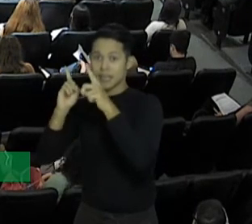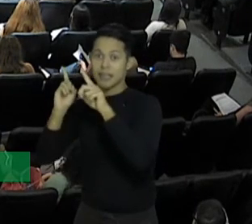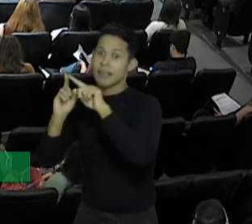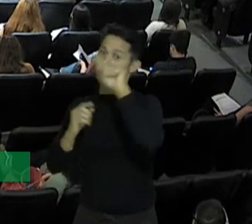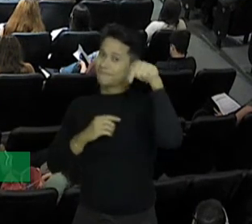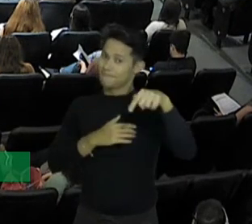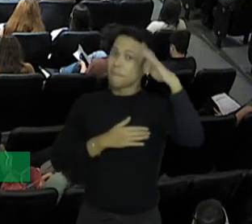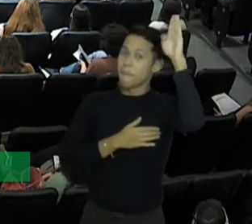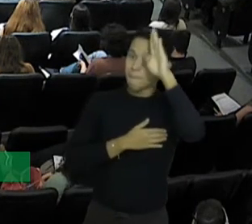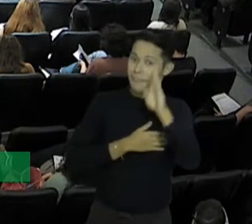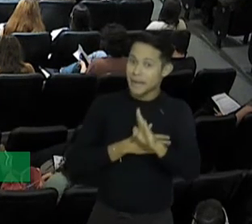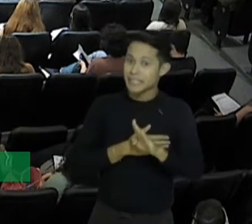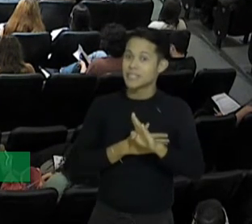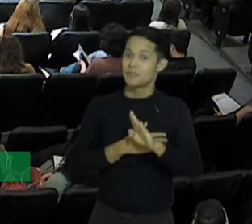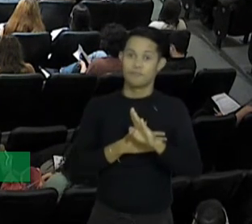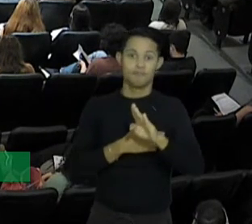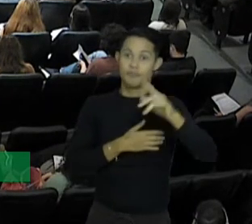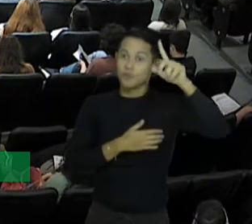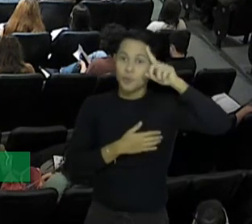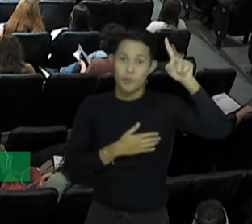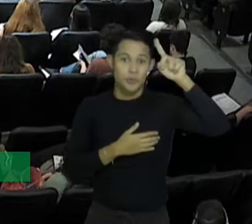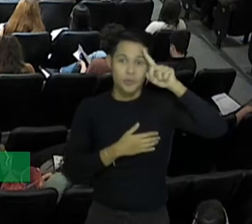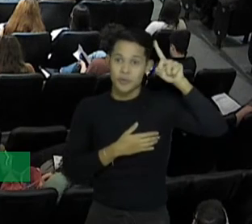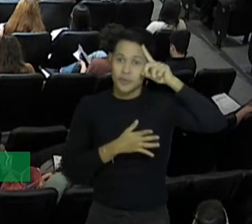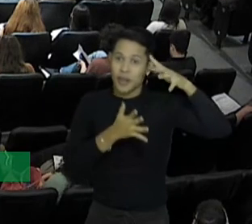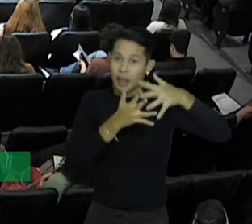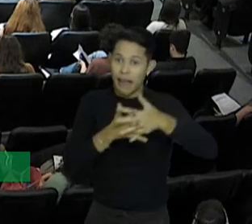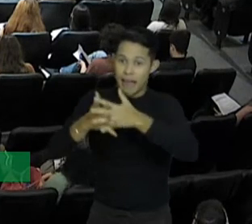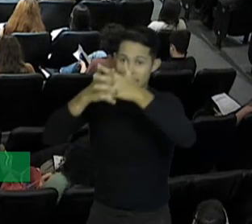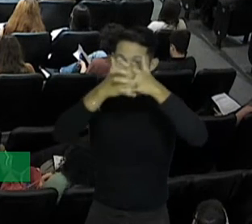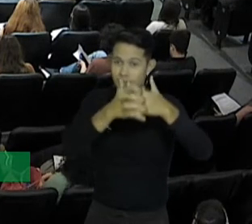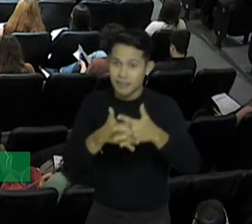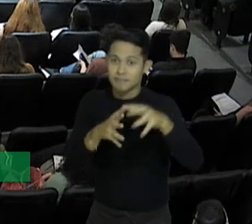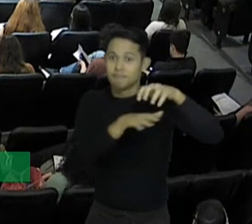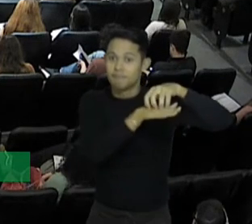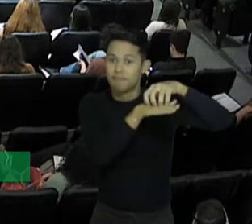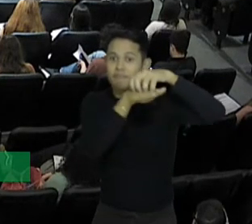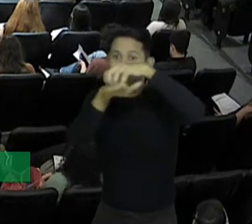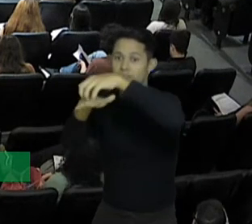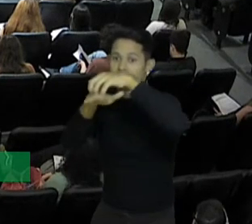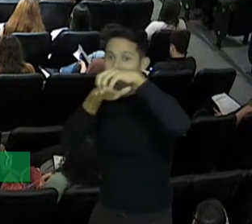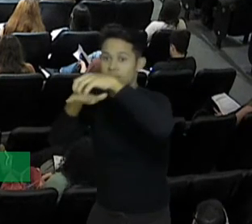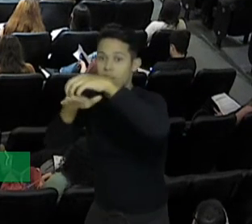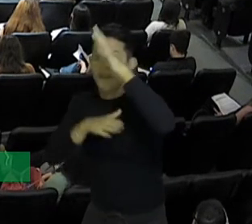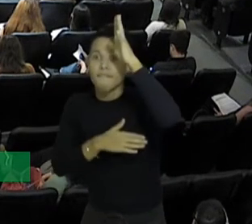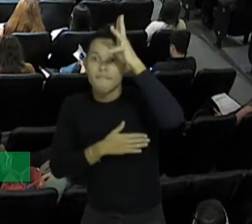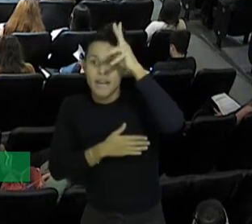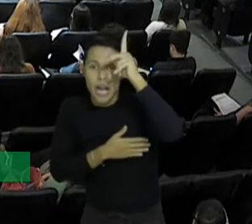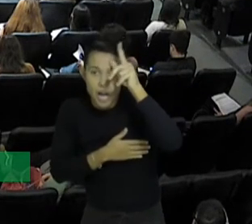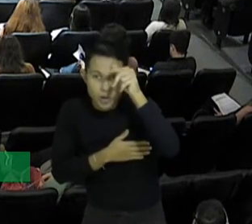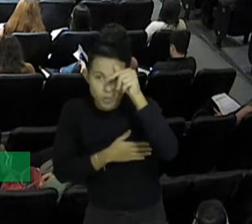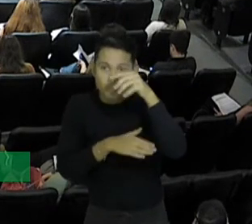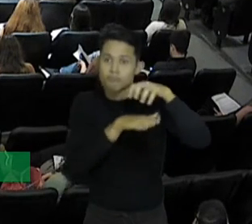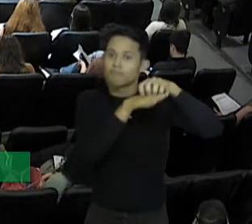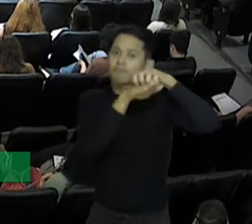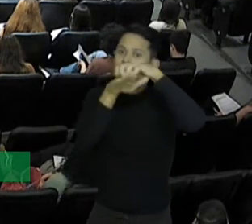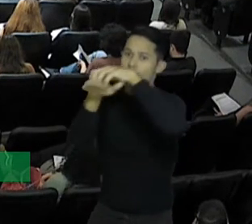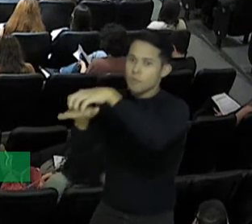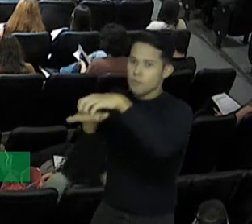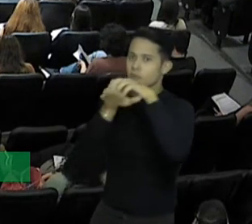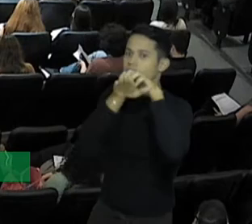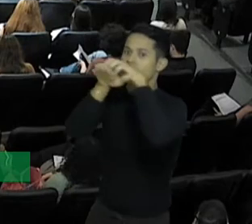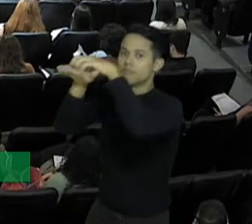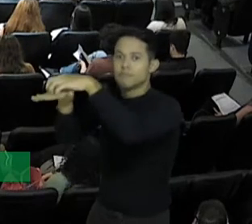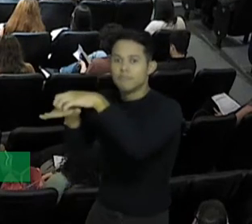carretas e carretas e carretas de frango e nós vamos falar disso daqui a pouco obrigado eh carretas e carretas de frango